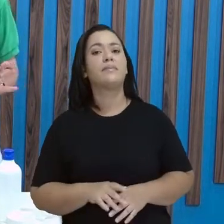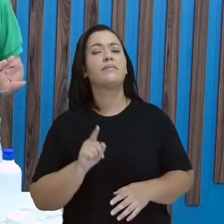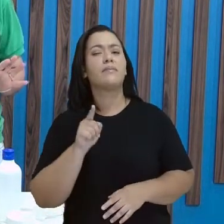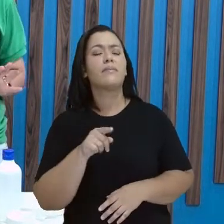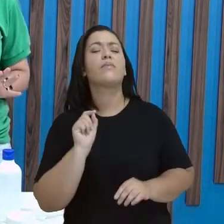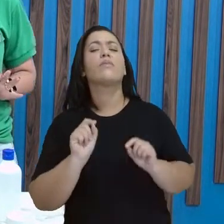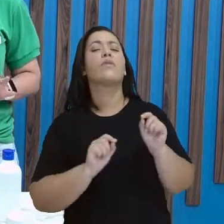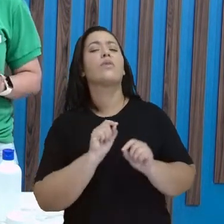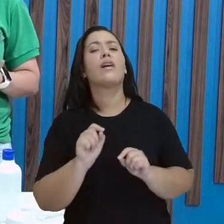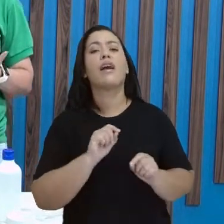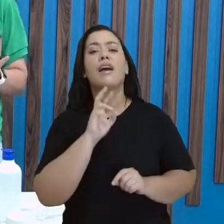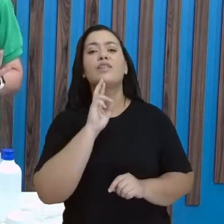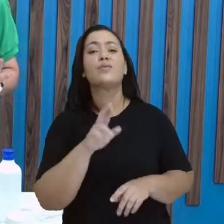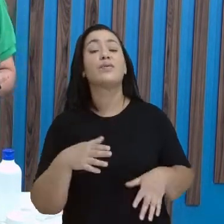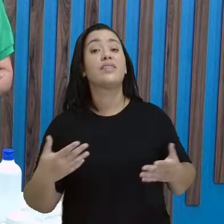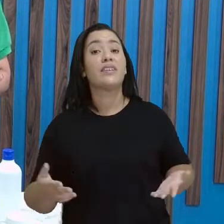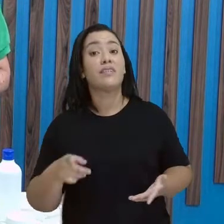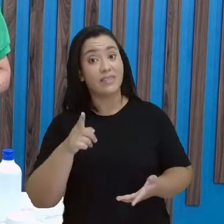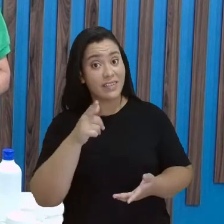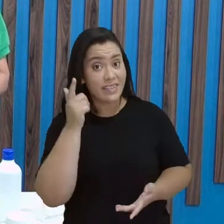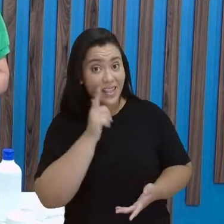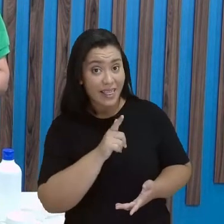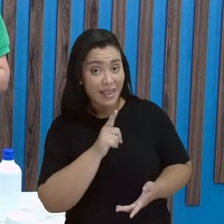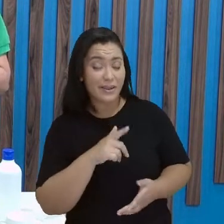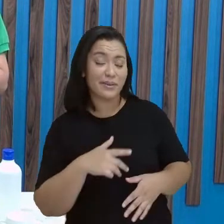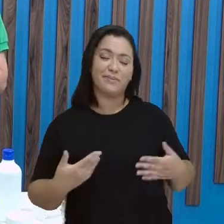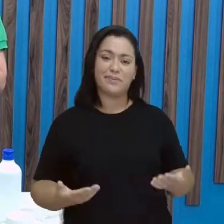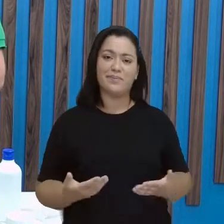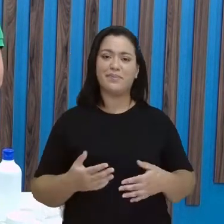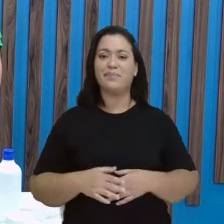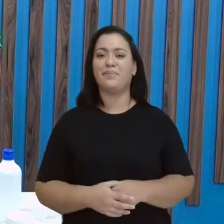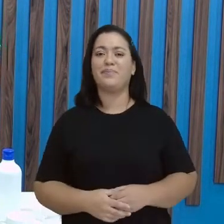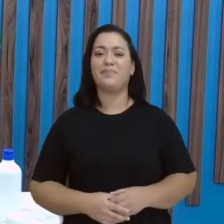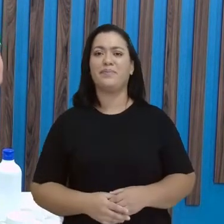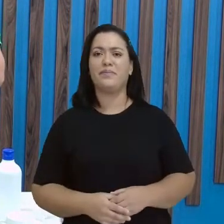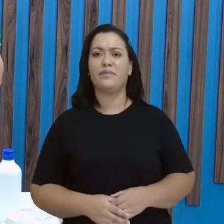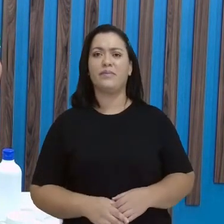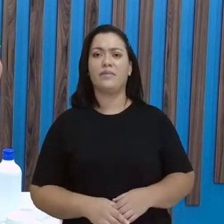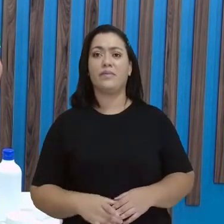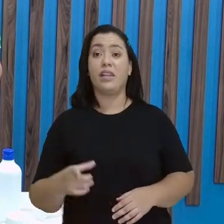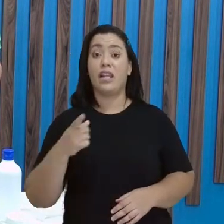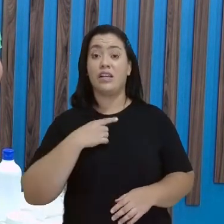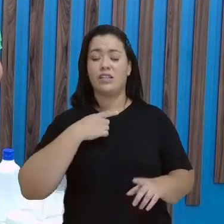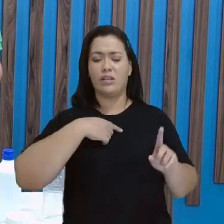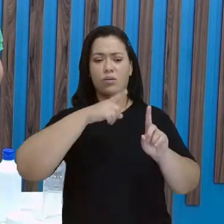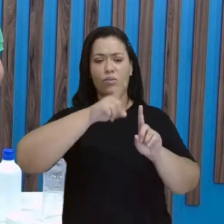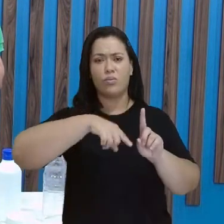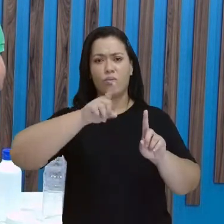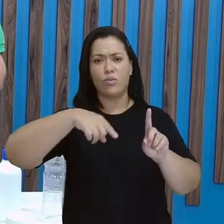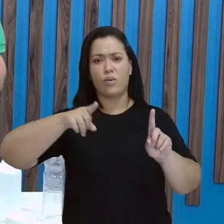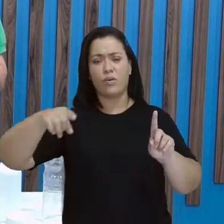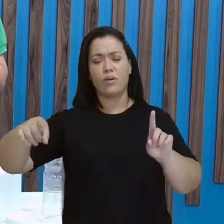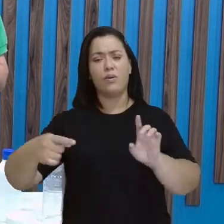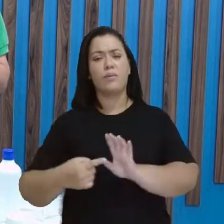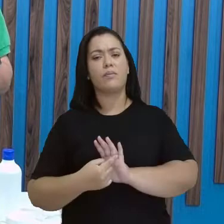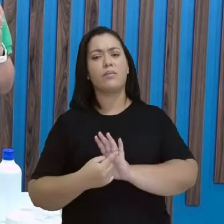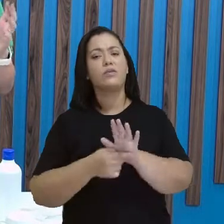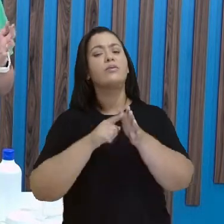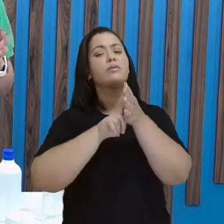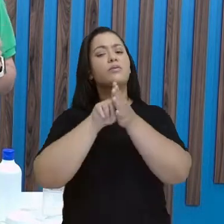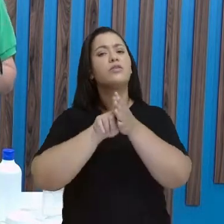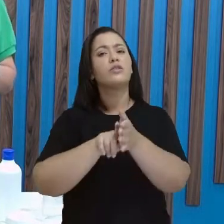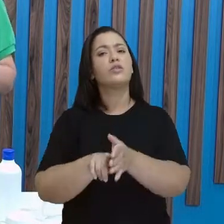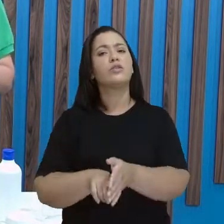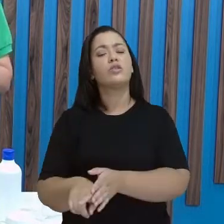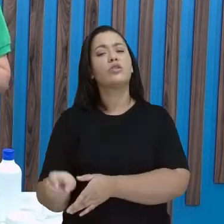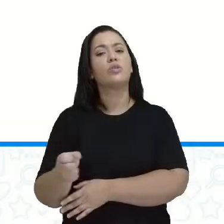que você respondeu. Vamos ver se vocês acertaram, tá? Tinha um gráfico aí mostrando uma pesquisa, né, de número